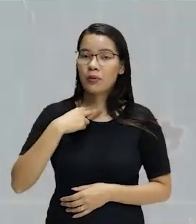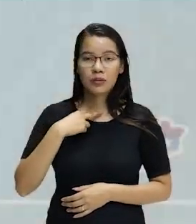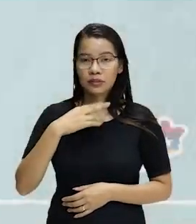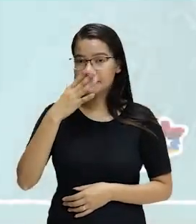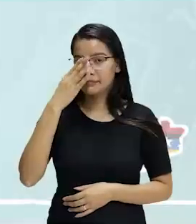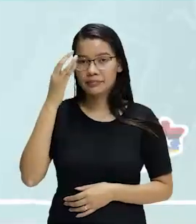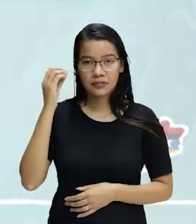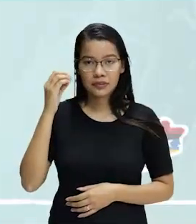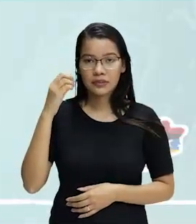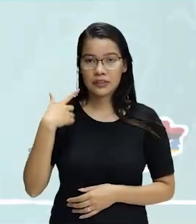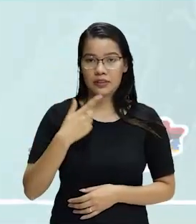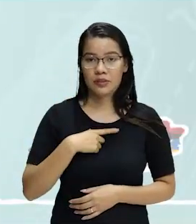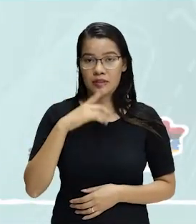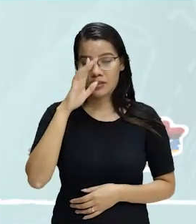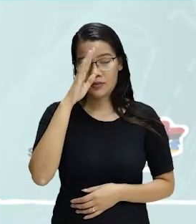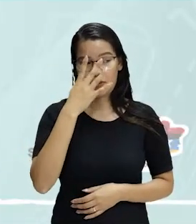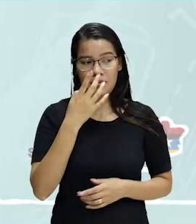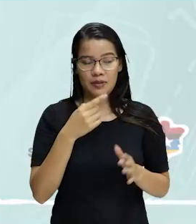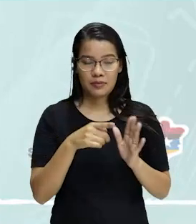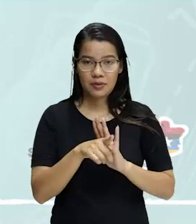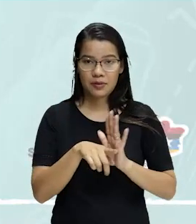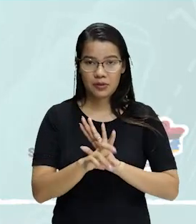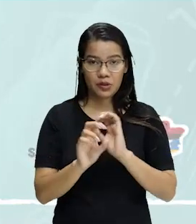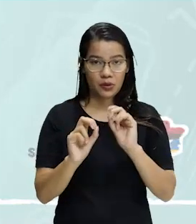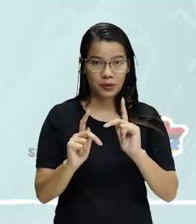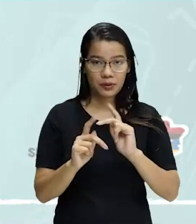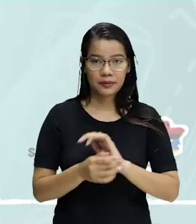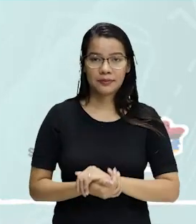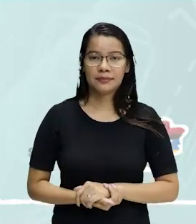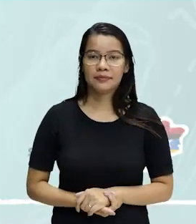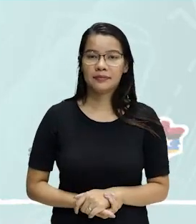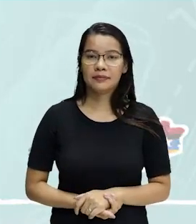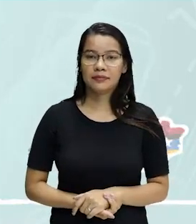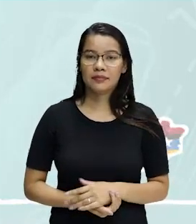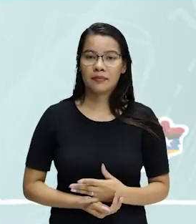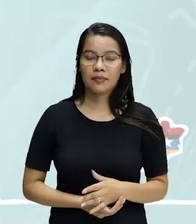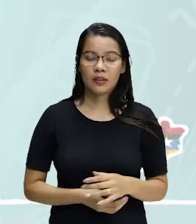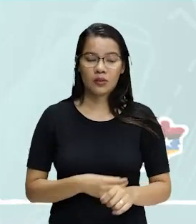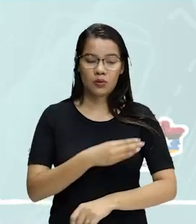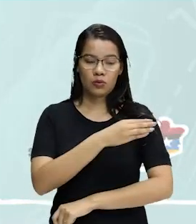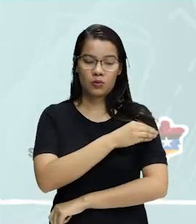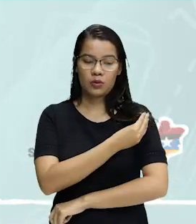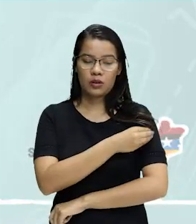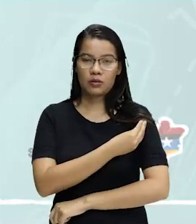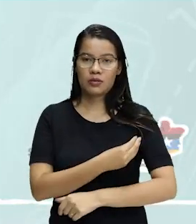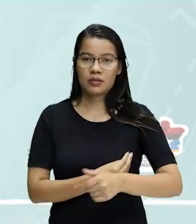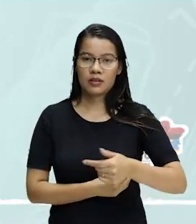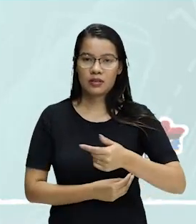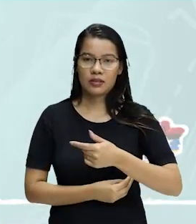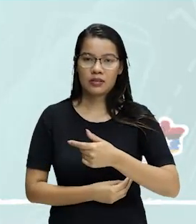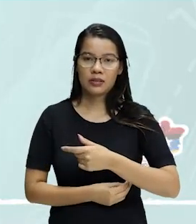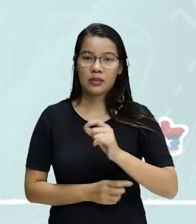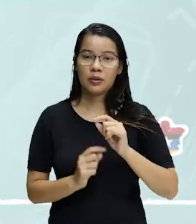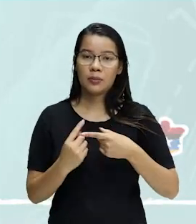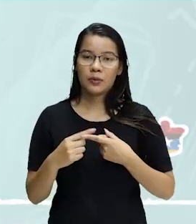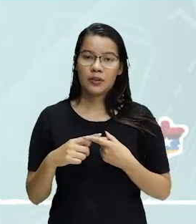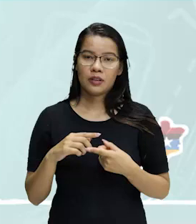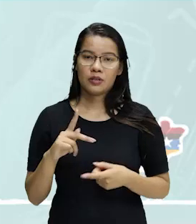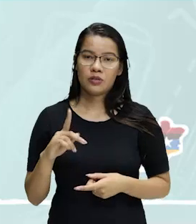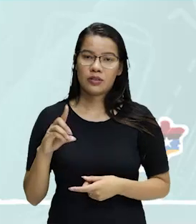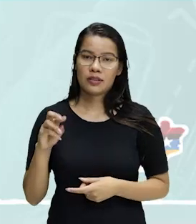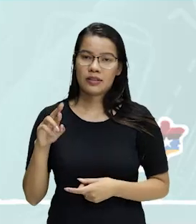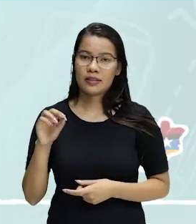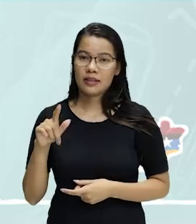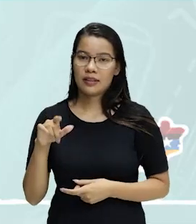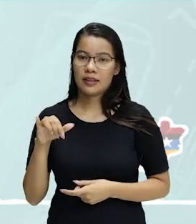poder resolver as questões. Show de bola? Então, aqui o álcool secundário, porque a hidroxila